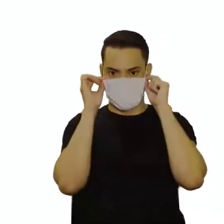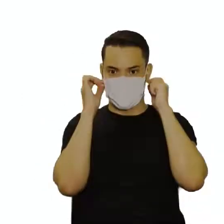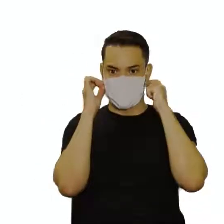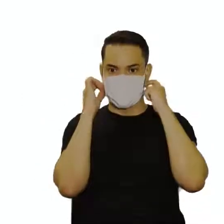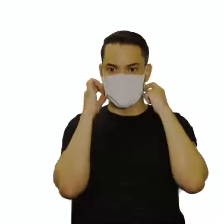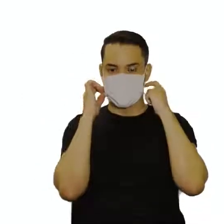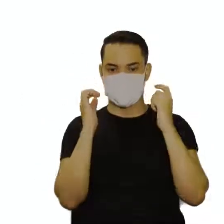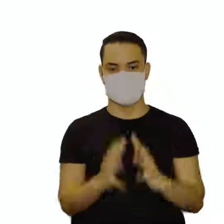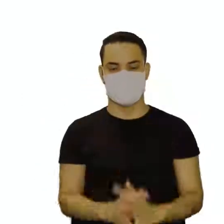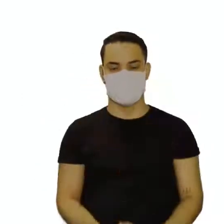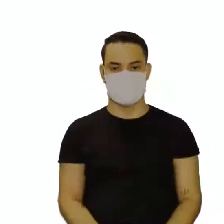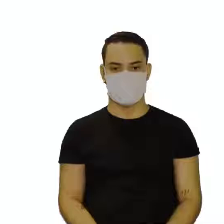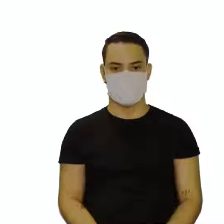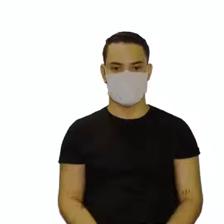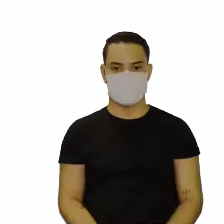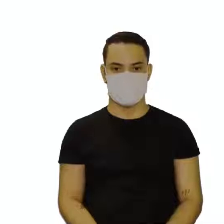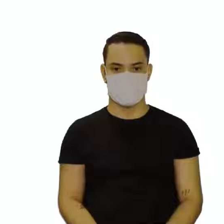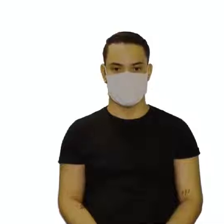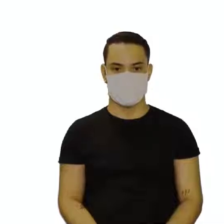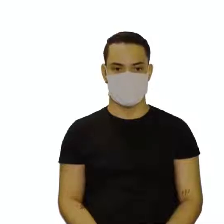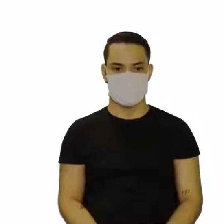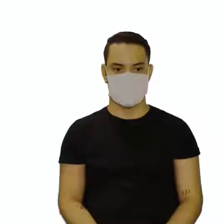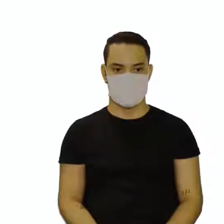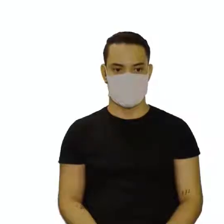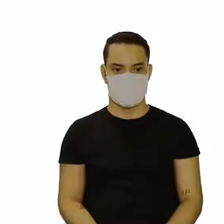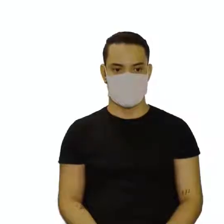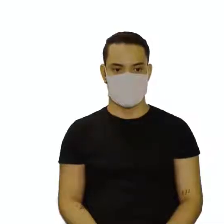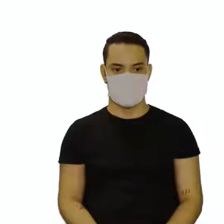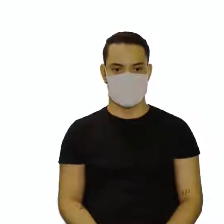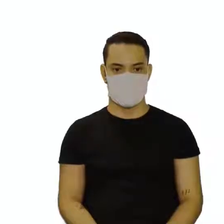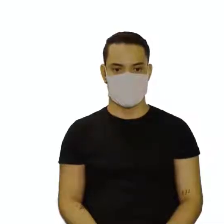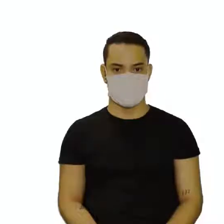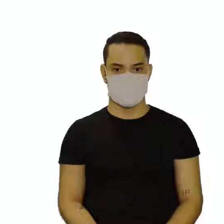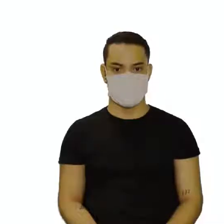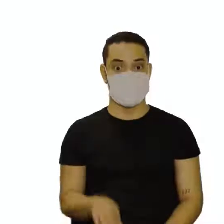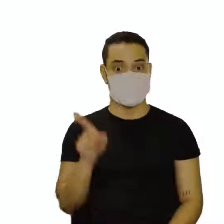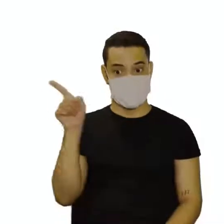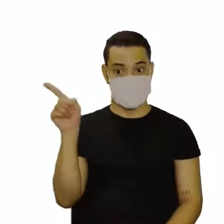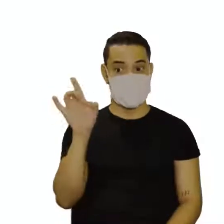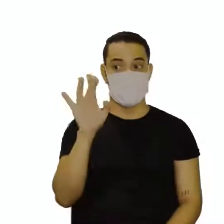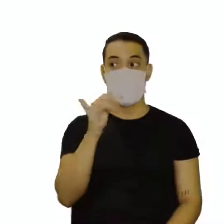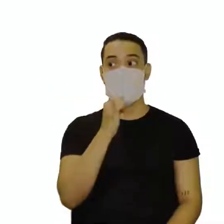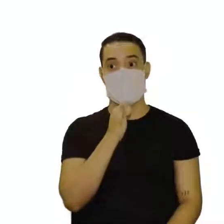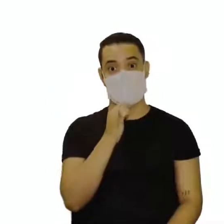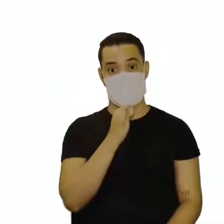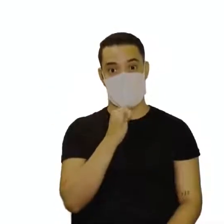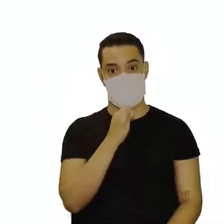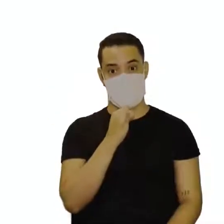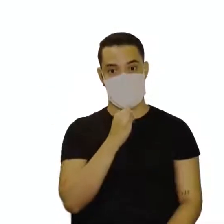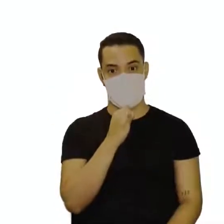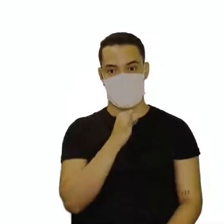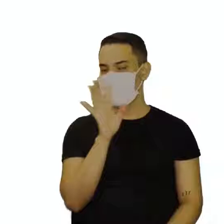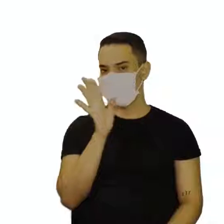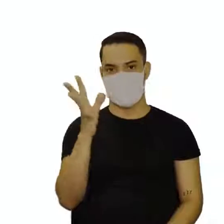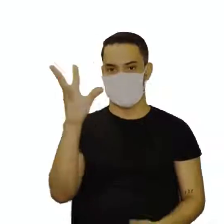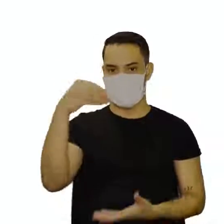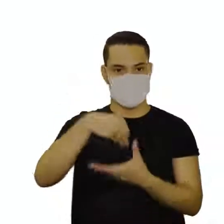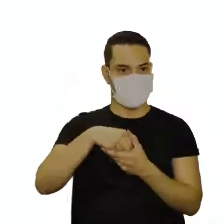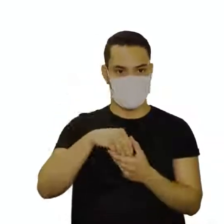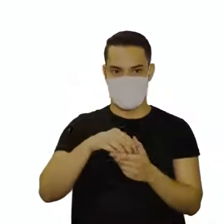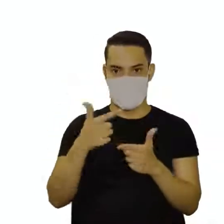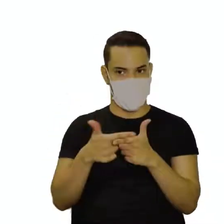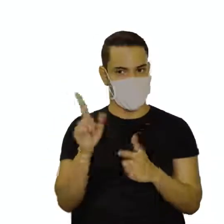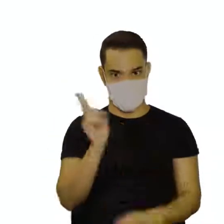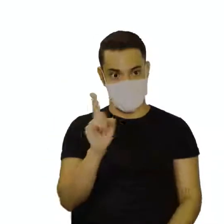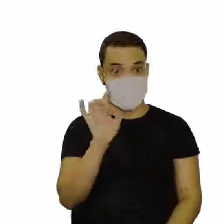até tirar isso daqui, que é só um exemplo, tá? Não faz parte da resolução. Isso aqui é só para você